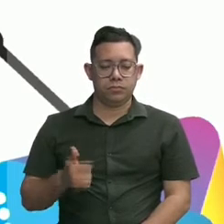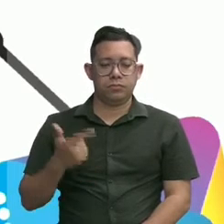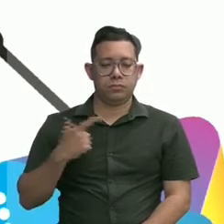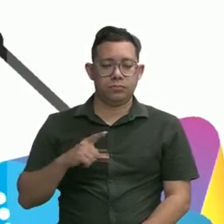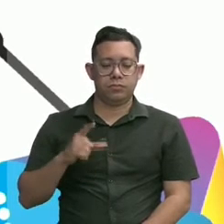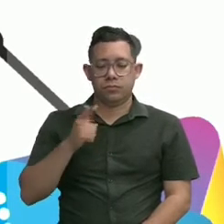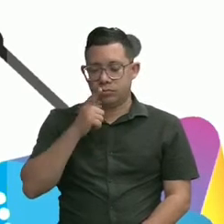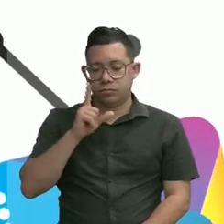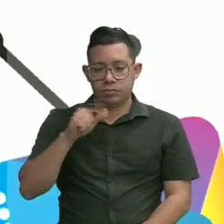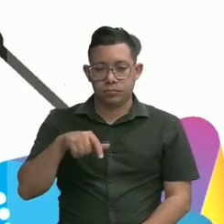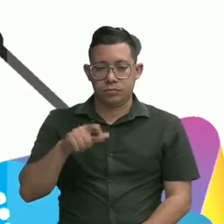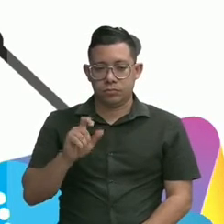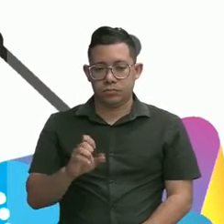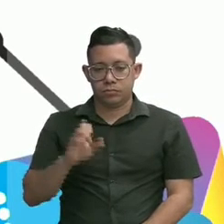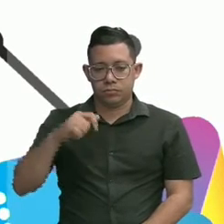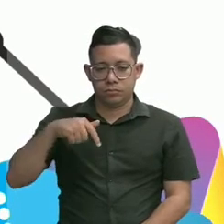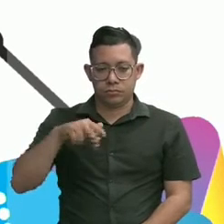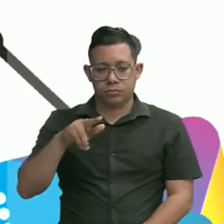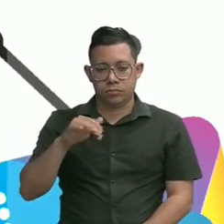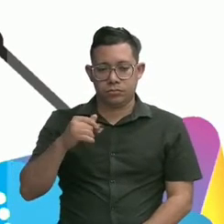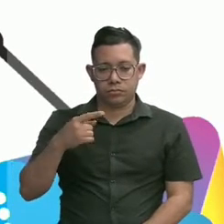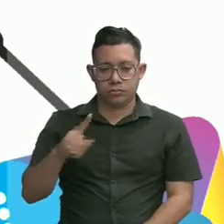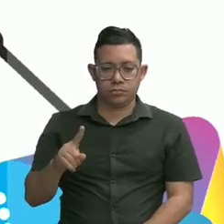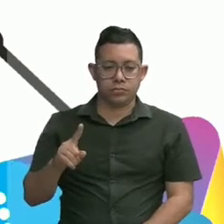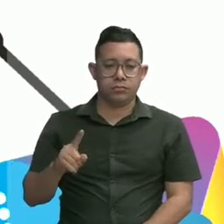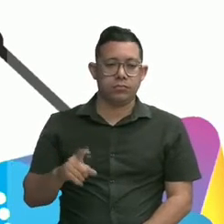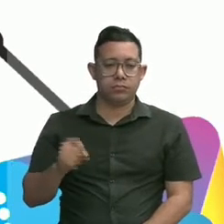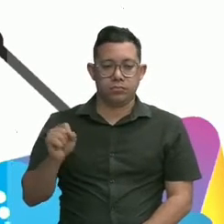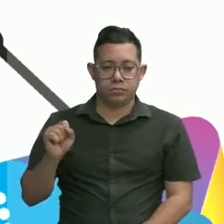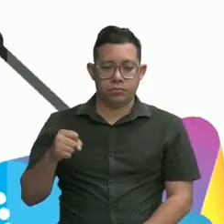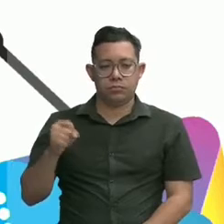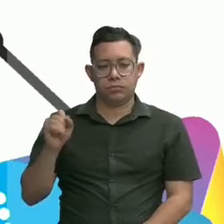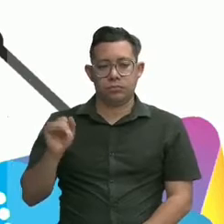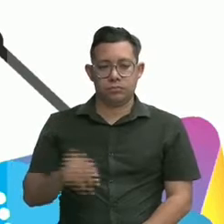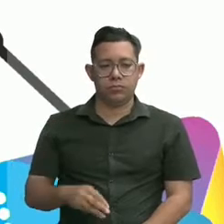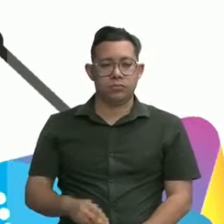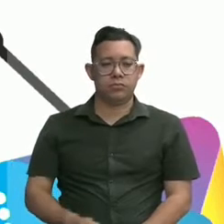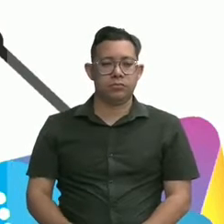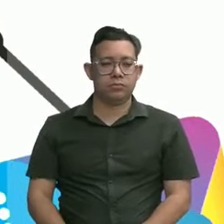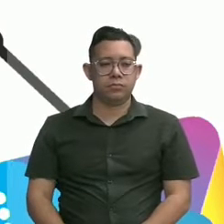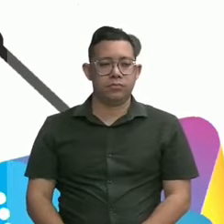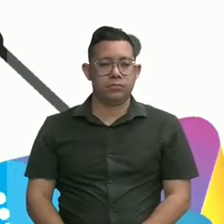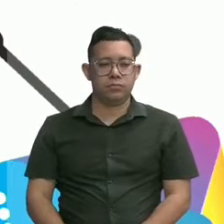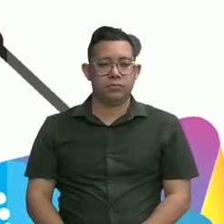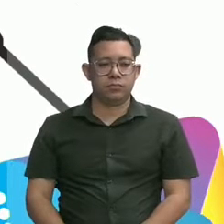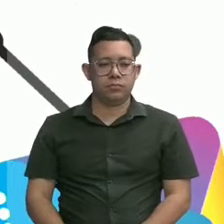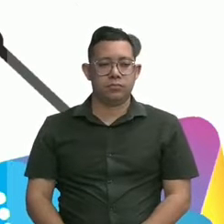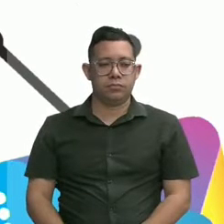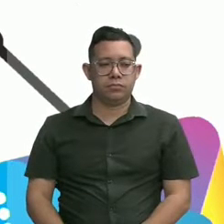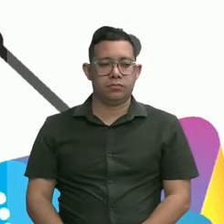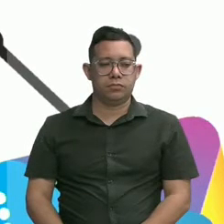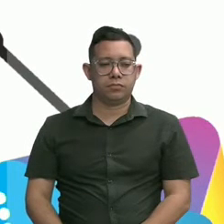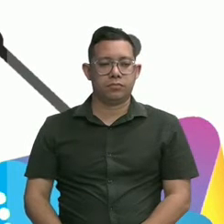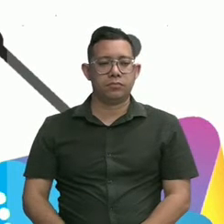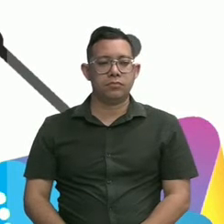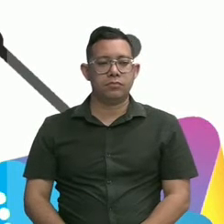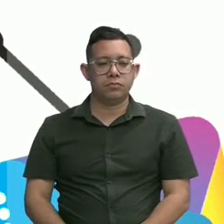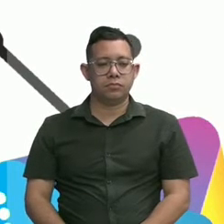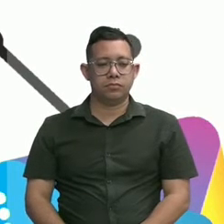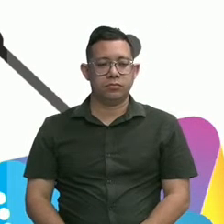ela é sim tá gente pode colocar assim porque verifique quais são o segundo grau ou a gente coloca aqui